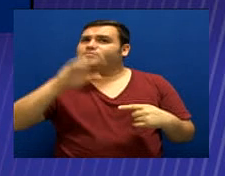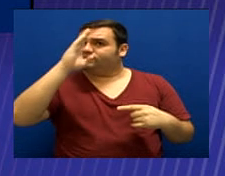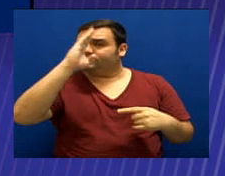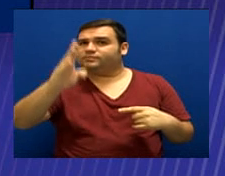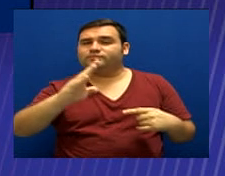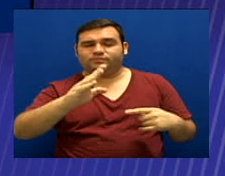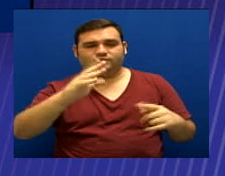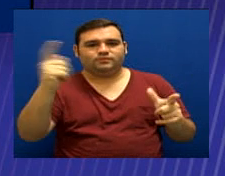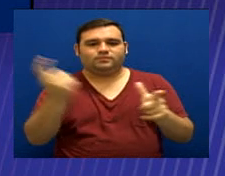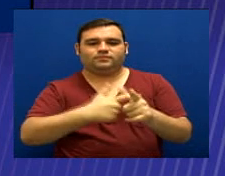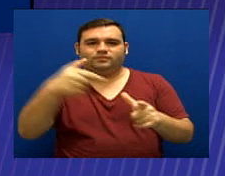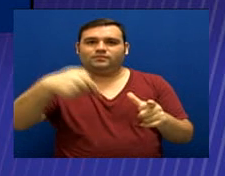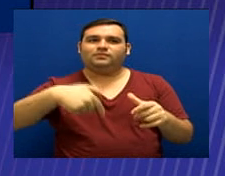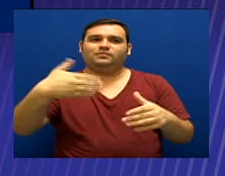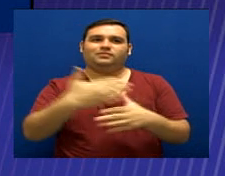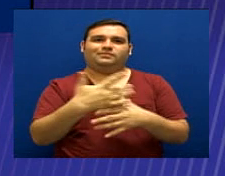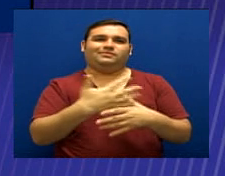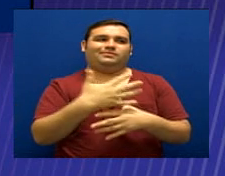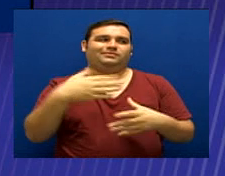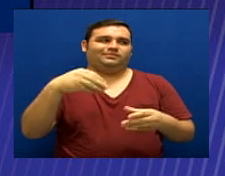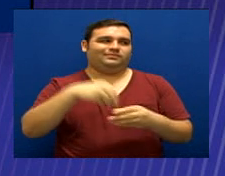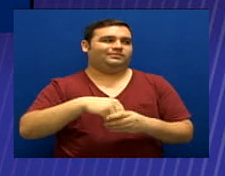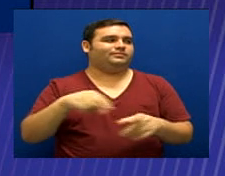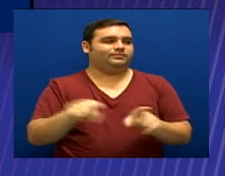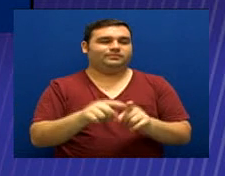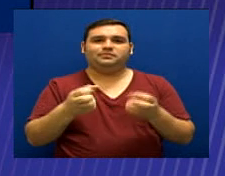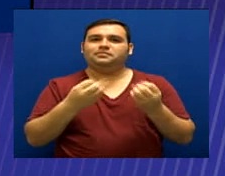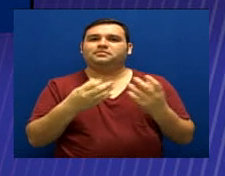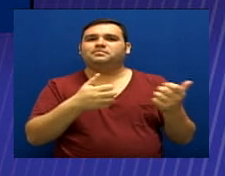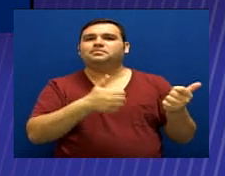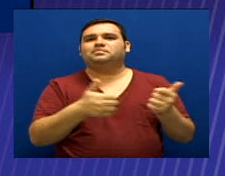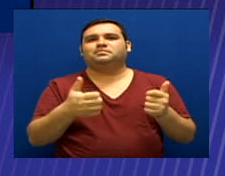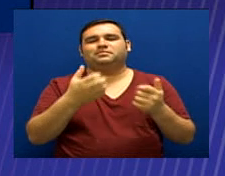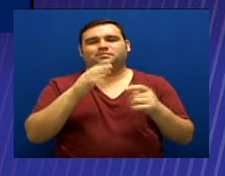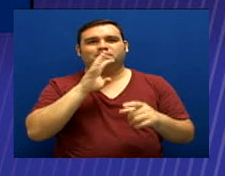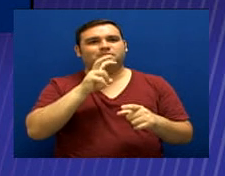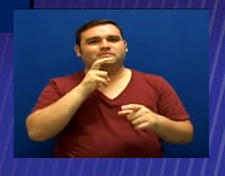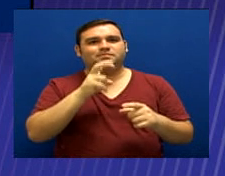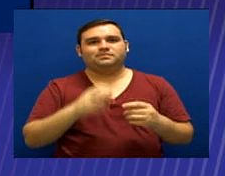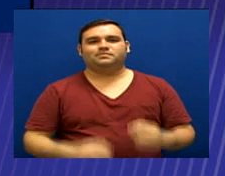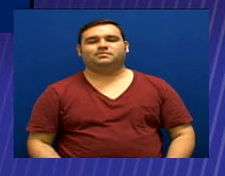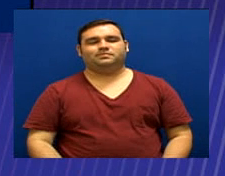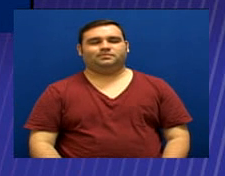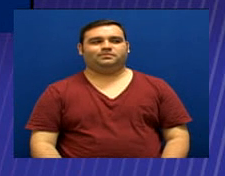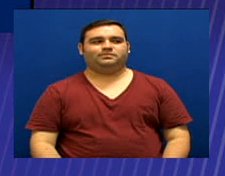na dívida do município é extremamente positivo para a sua cabo